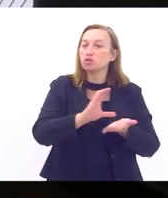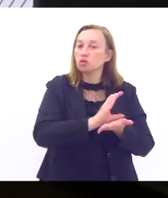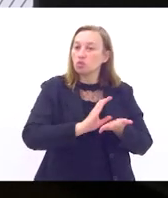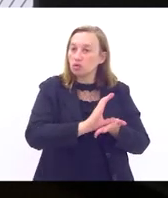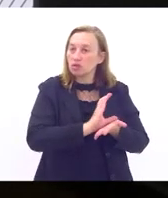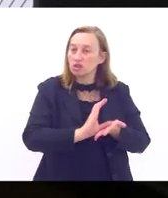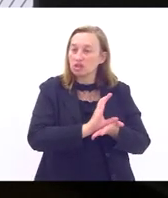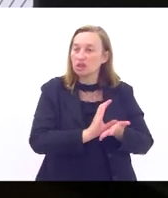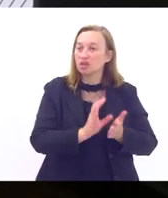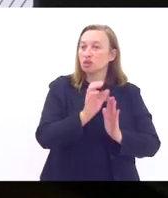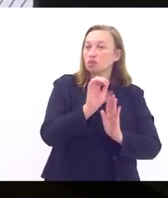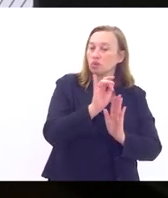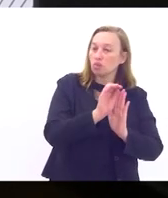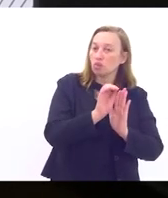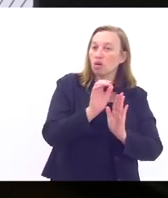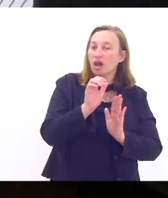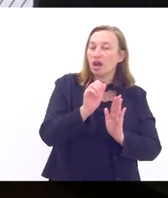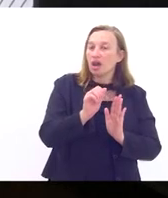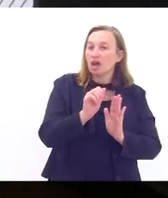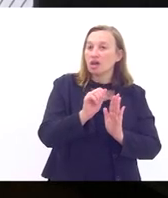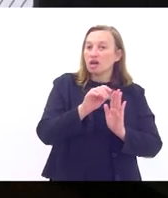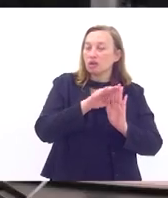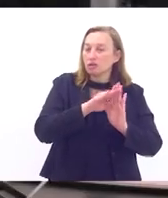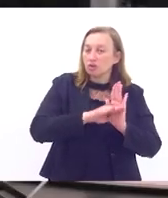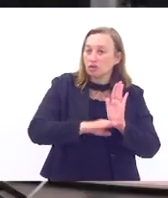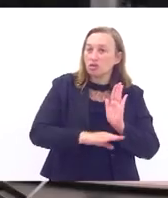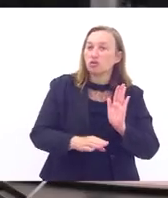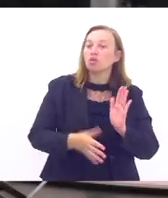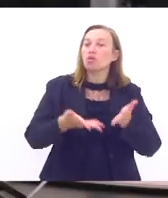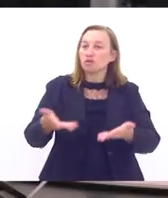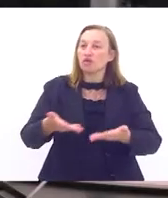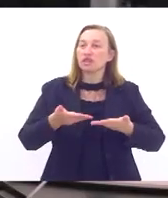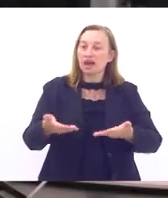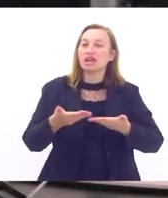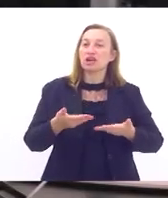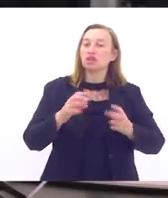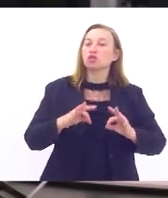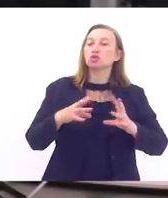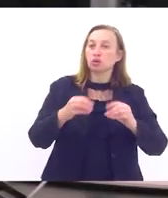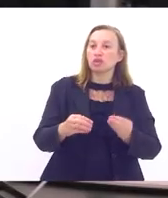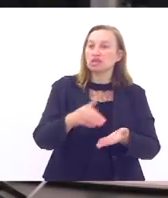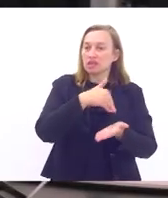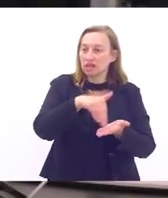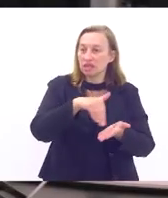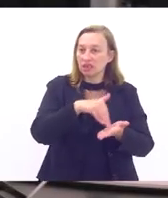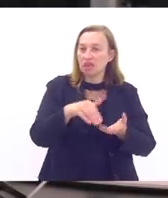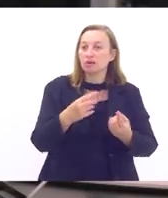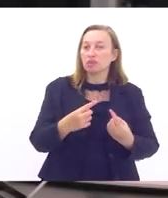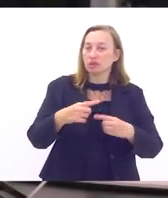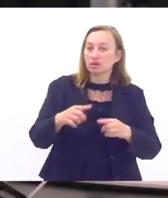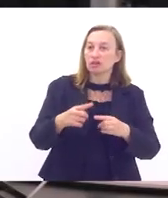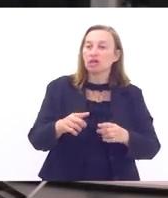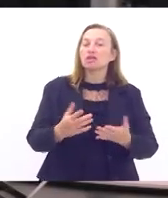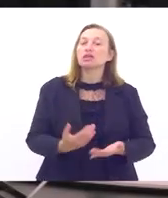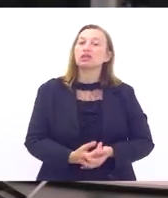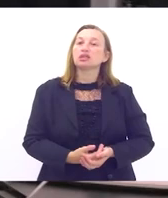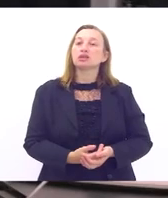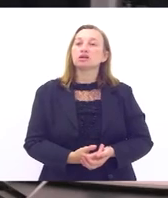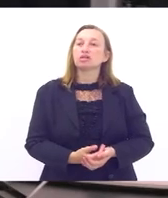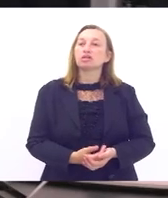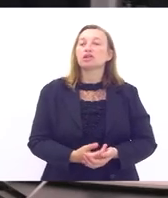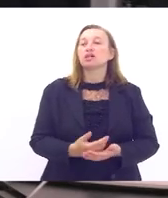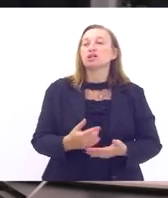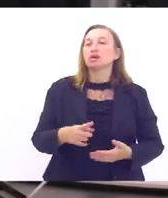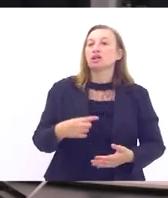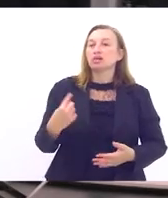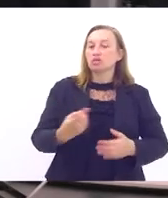uma agenda em que a gente convidaria a cada temática a secretaria mais implicada naquilo, e essa seria a